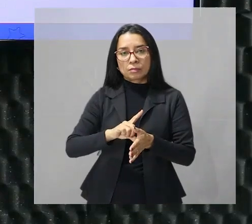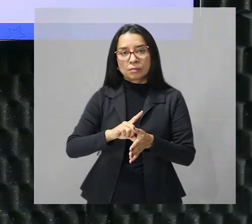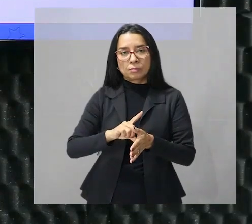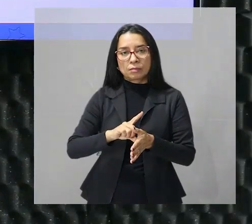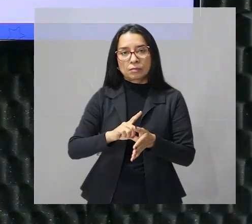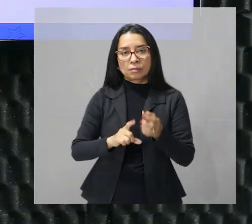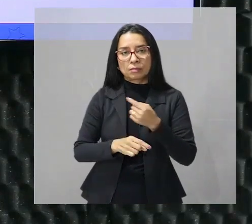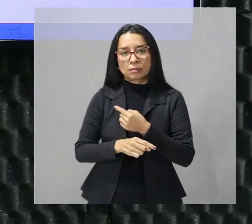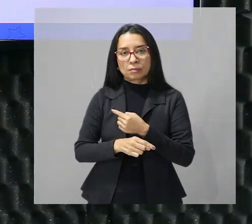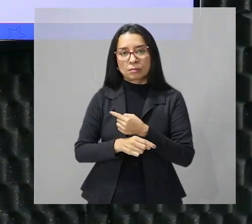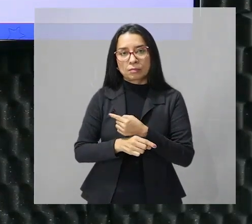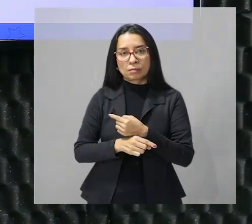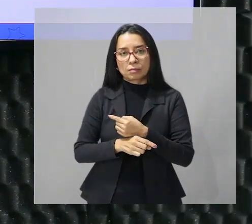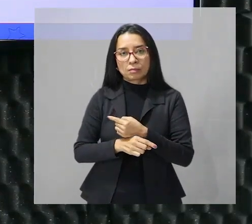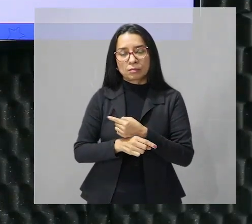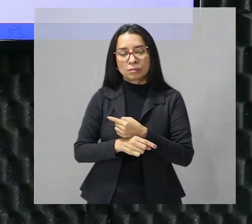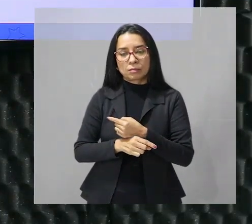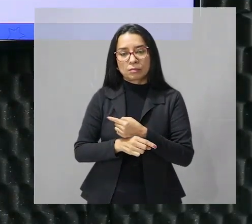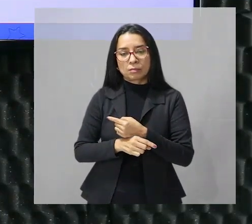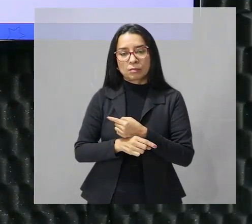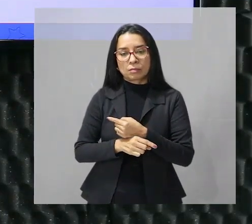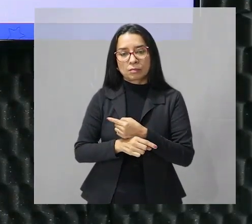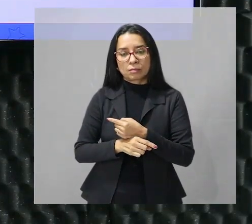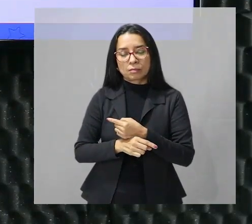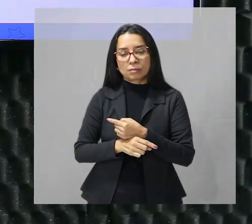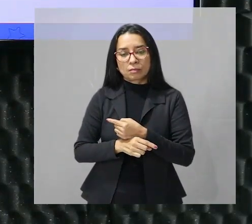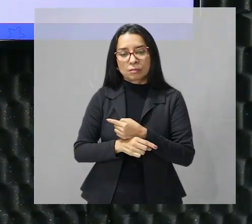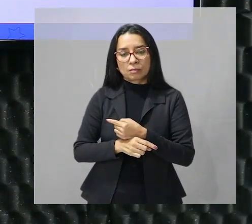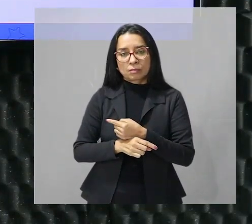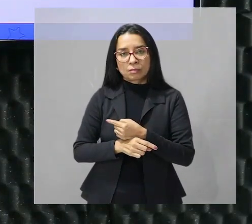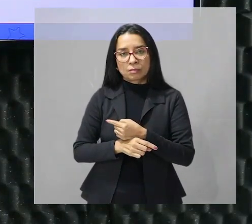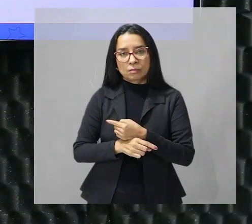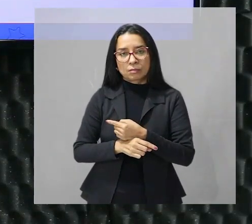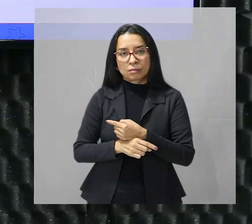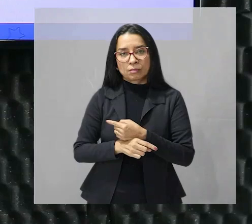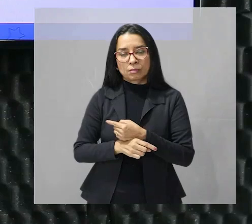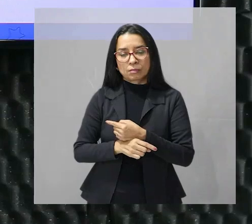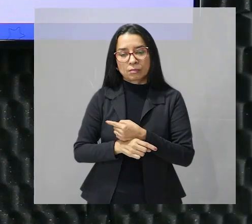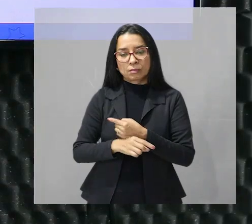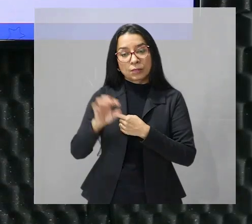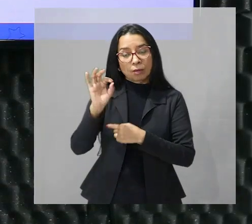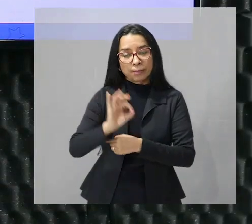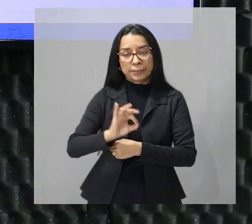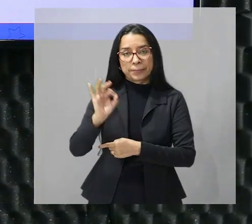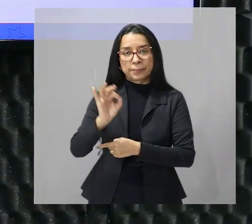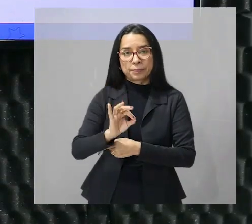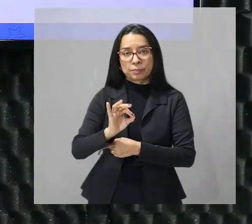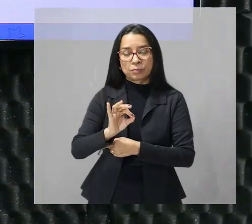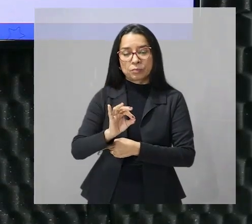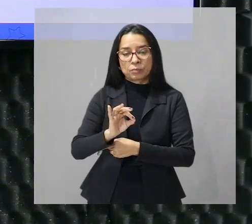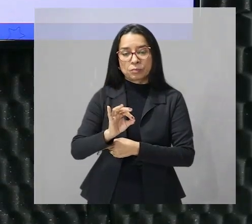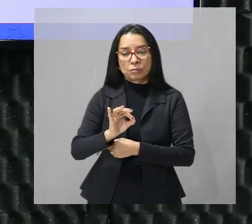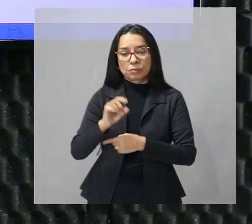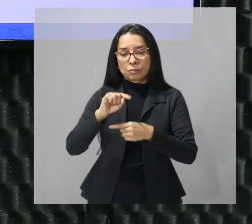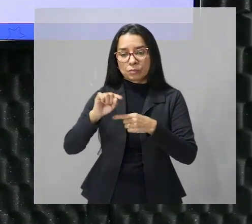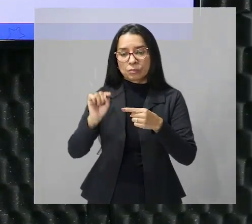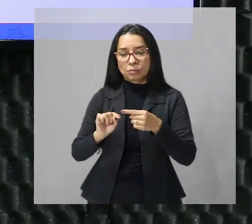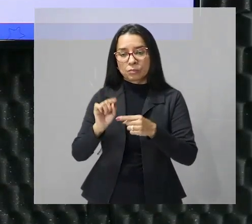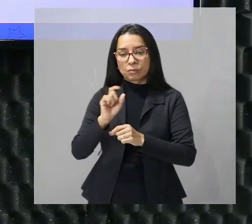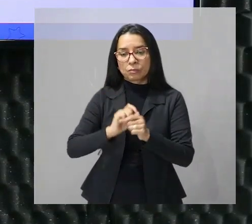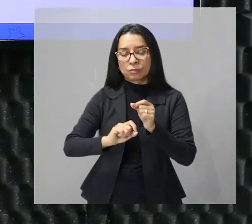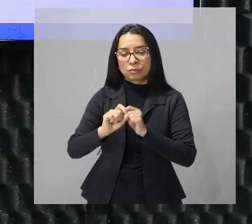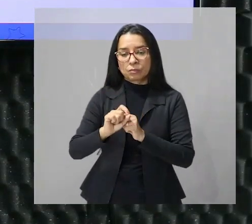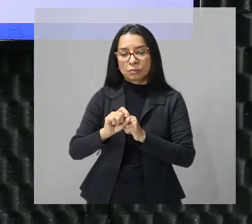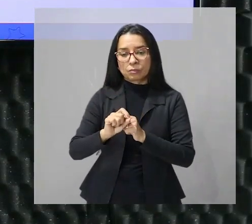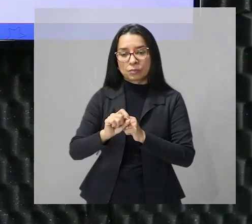no comecinho, é o valor da diária vezes a quantidade de dias. Então, ó, já que é um percentual sobre, então nós